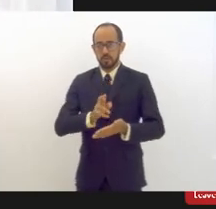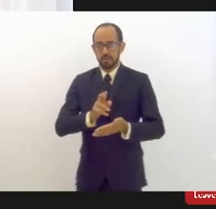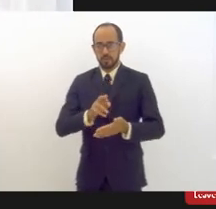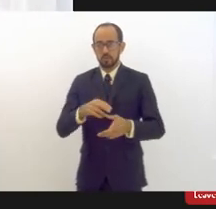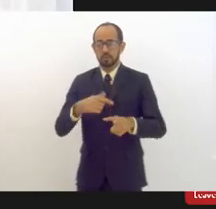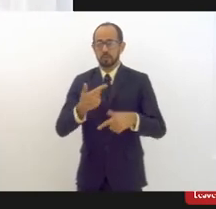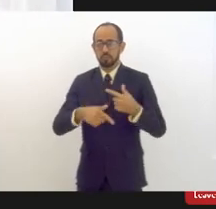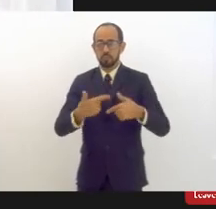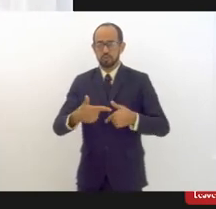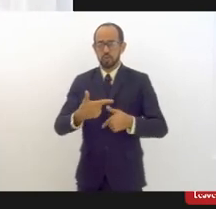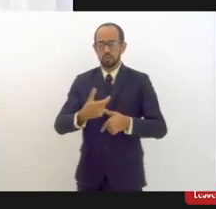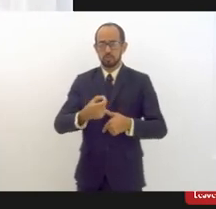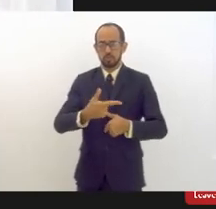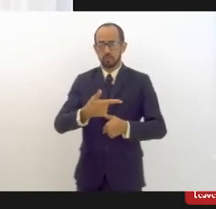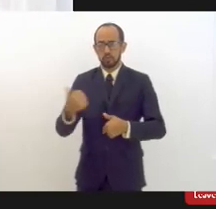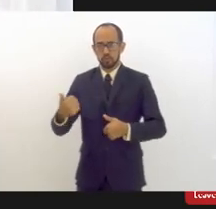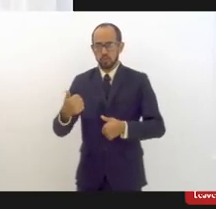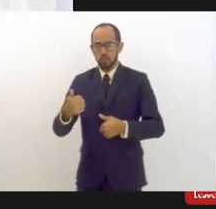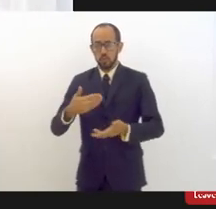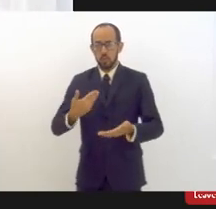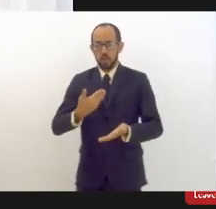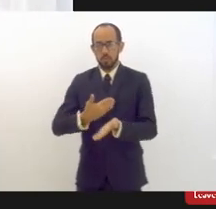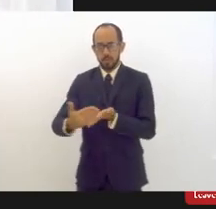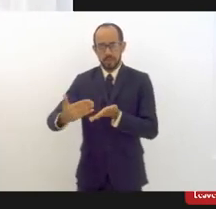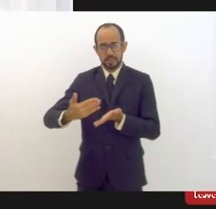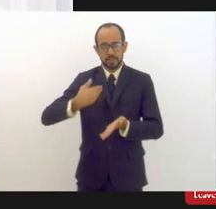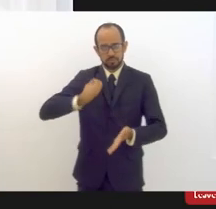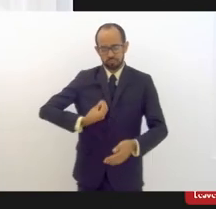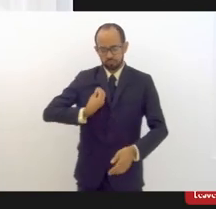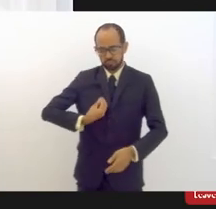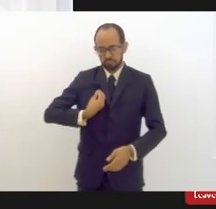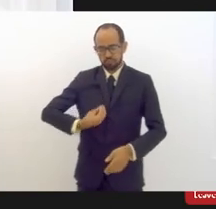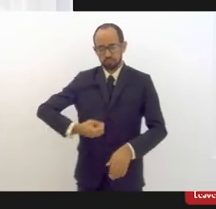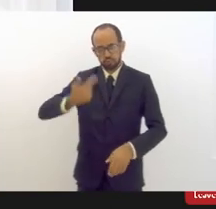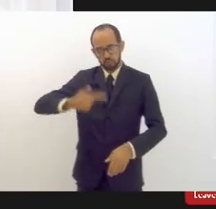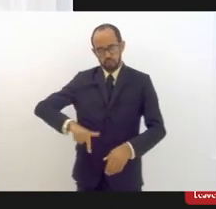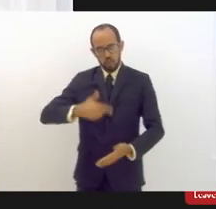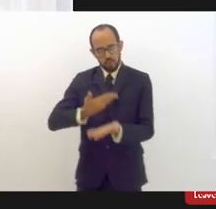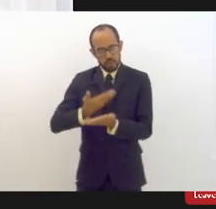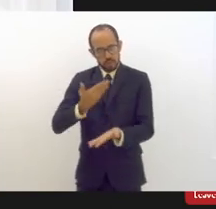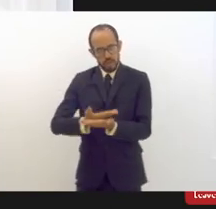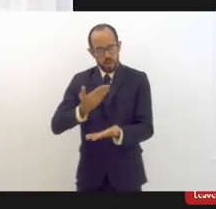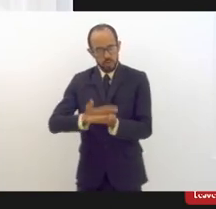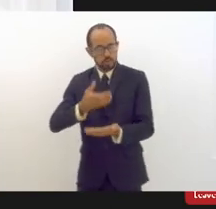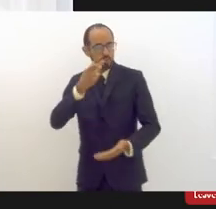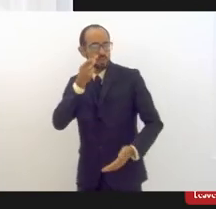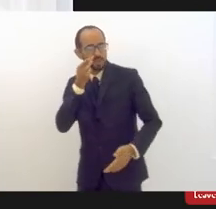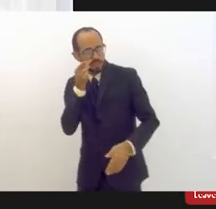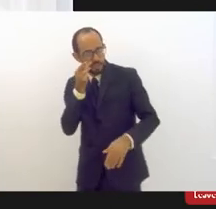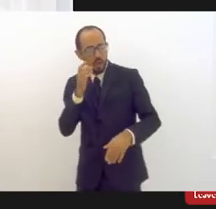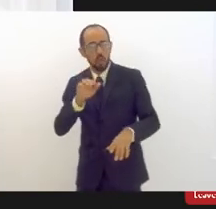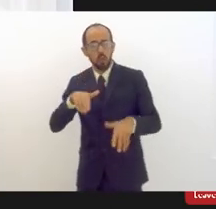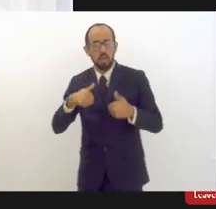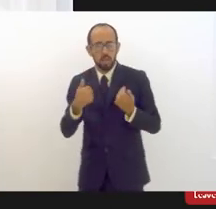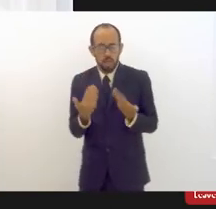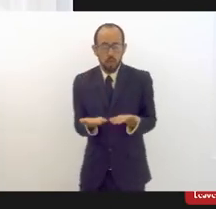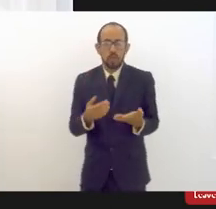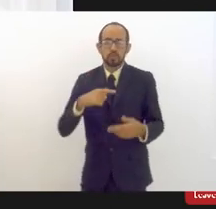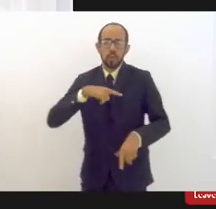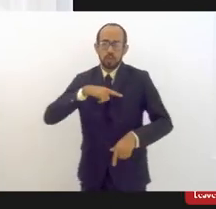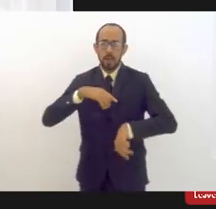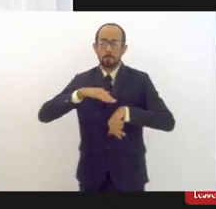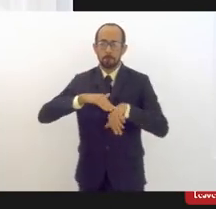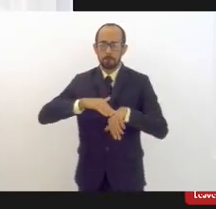retorno progressivo às atividades presenciais, de acordo com o bandeiramento dos municípios. A gente tem um maior